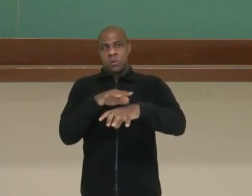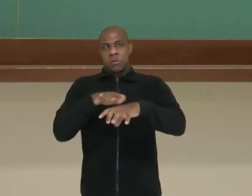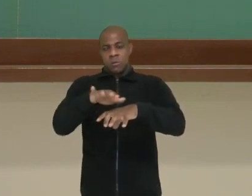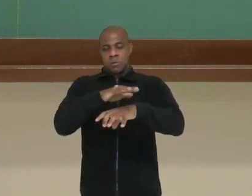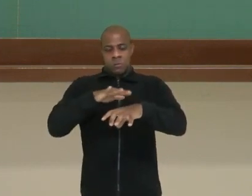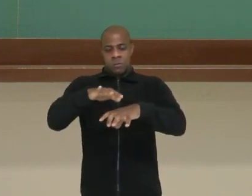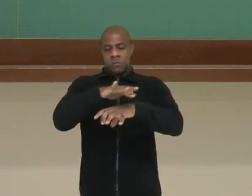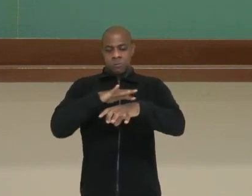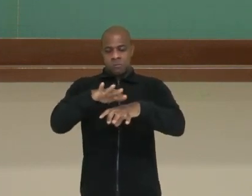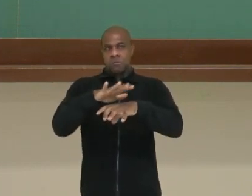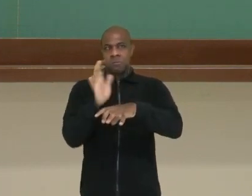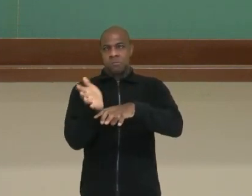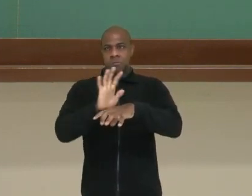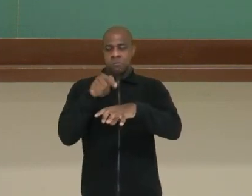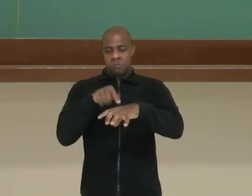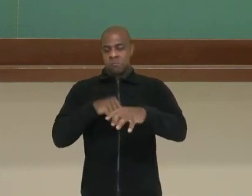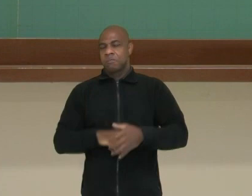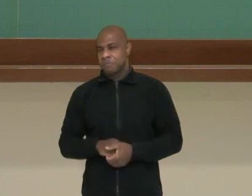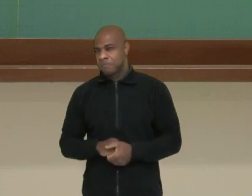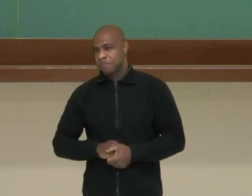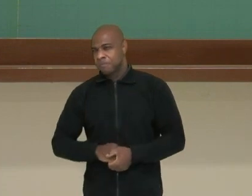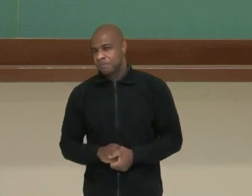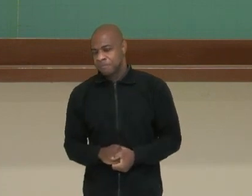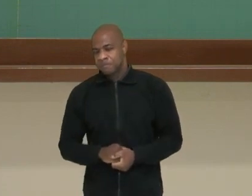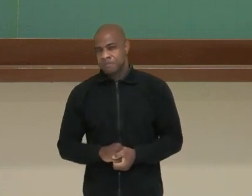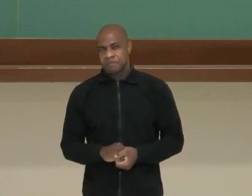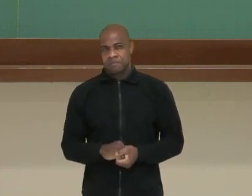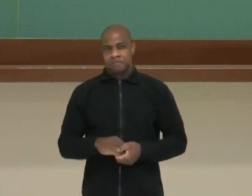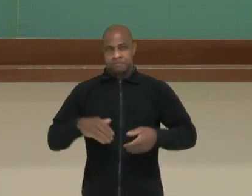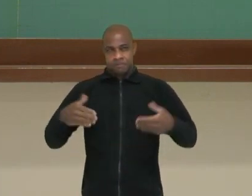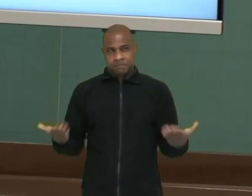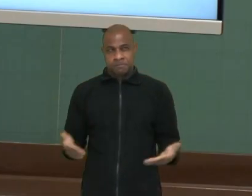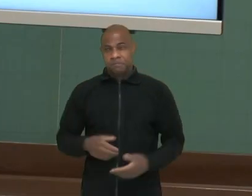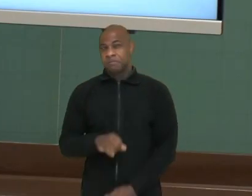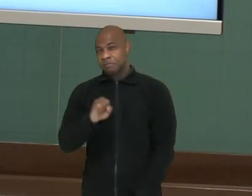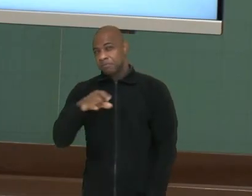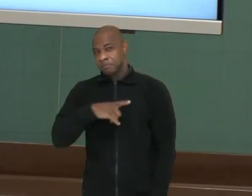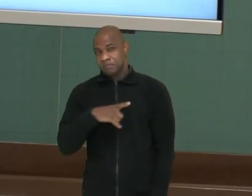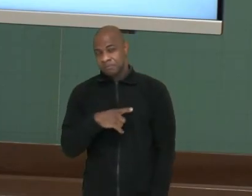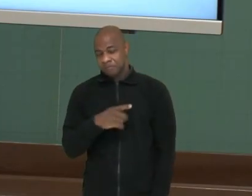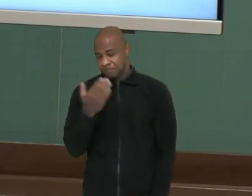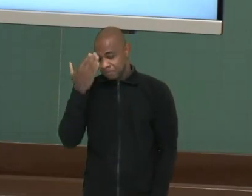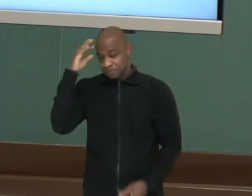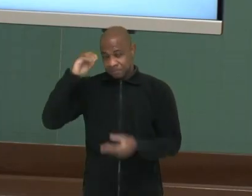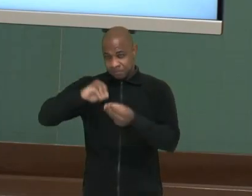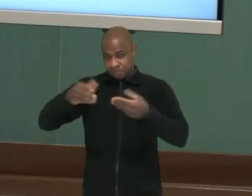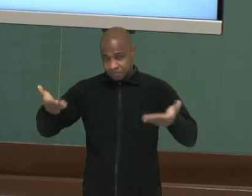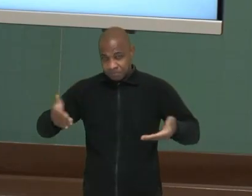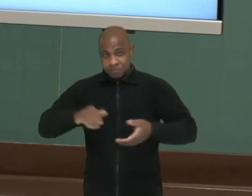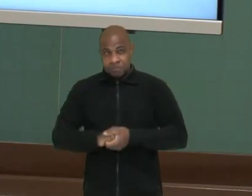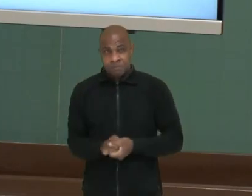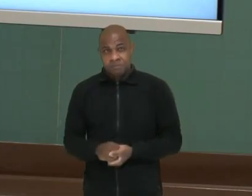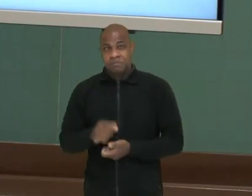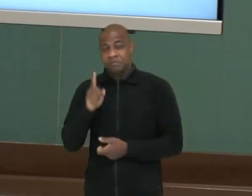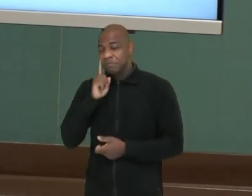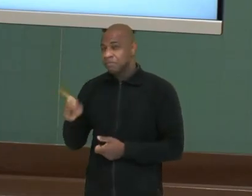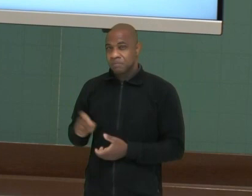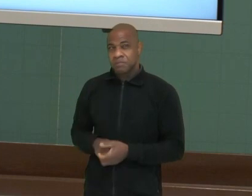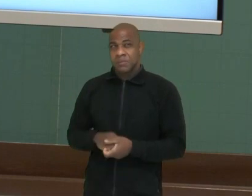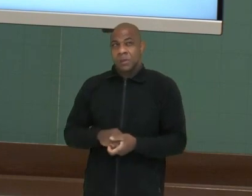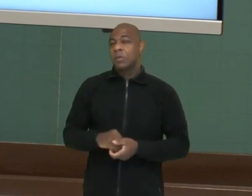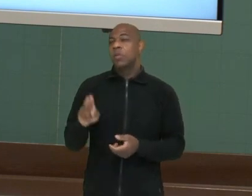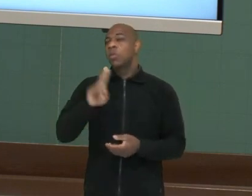uma onda eletromagnética, a luz, por exemplo. Se você pegou essa parte, vamos classificar um pouquinho as